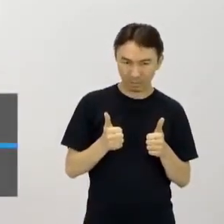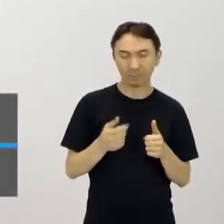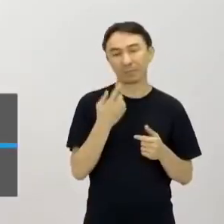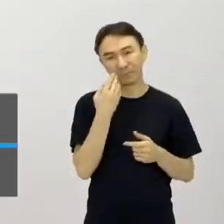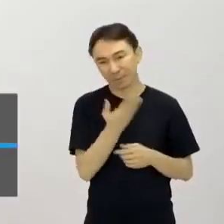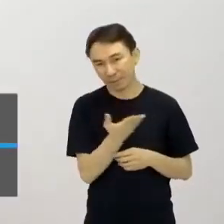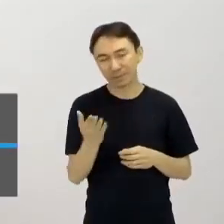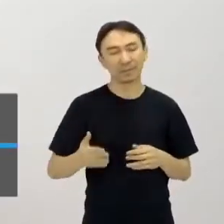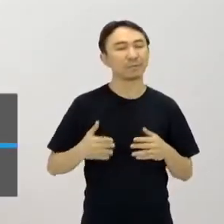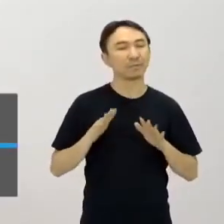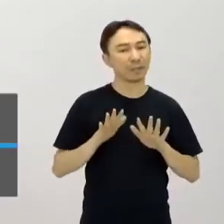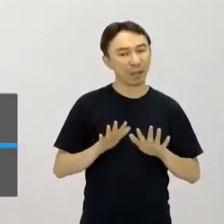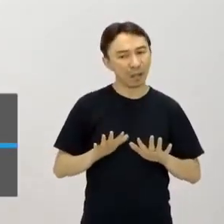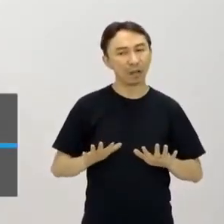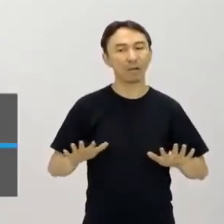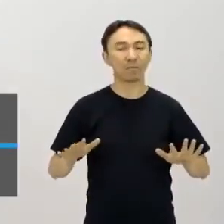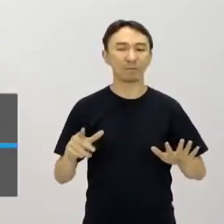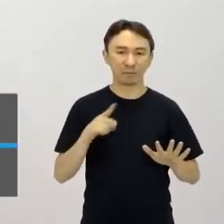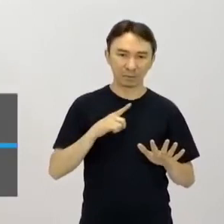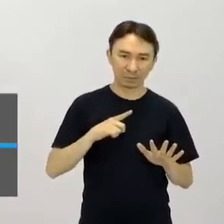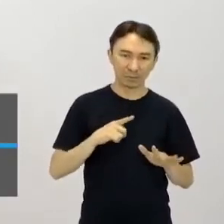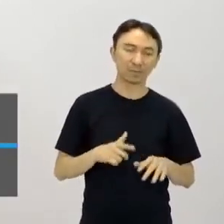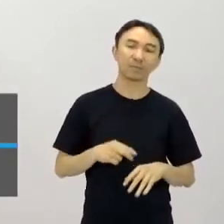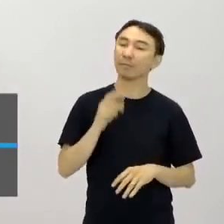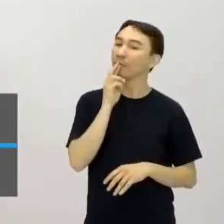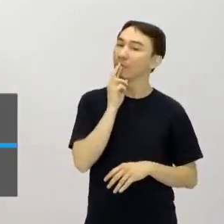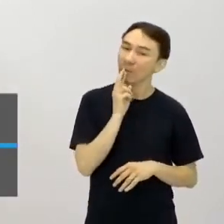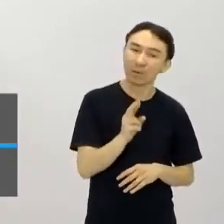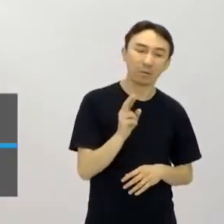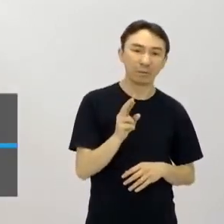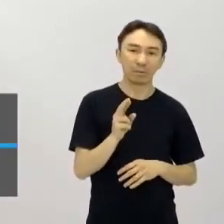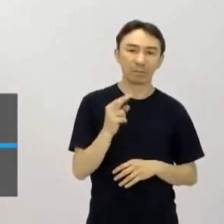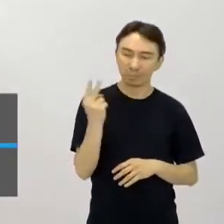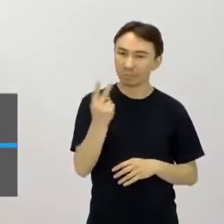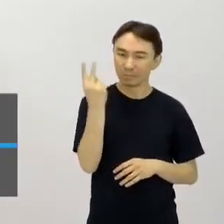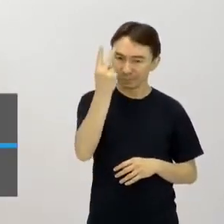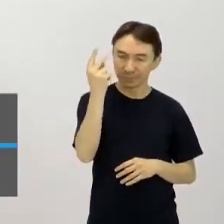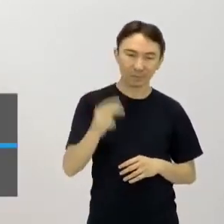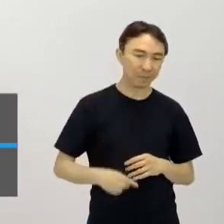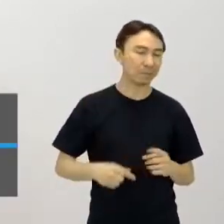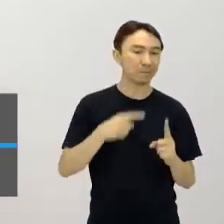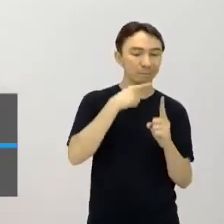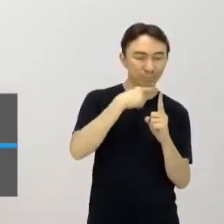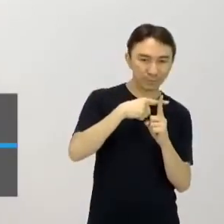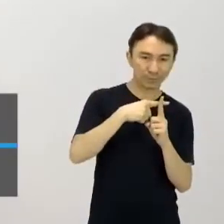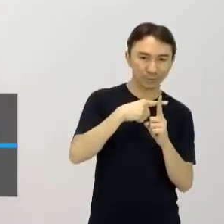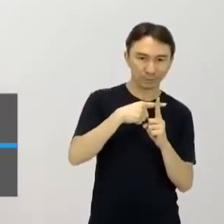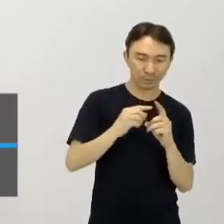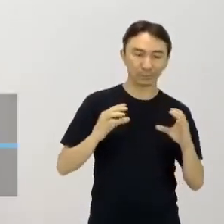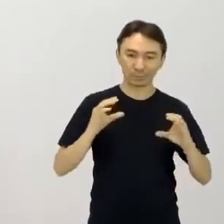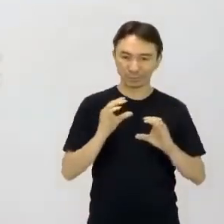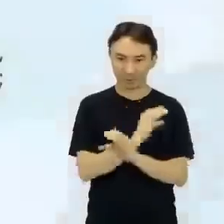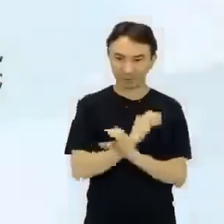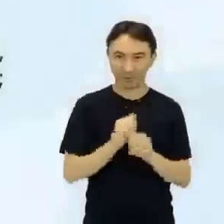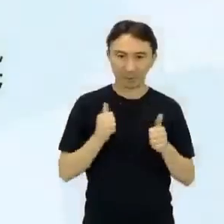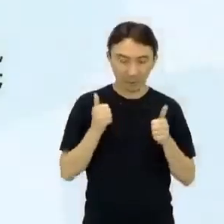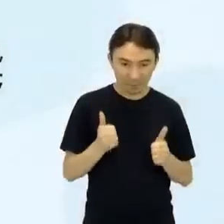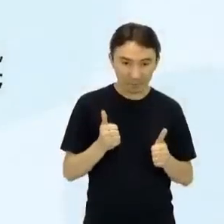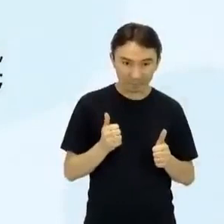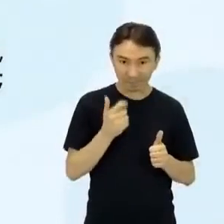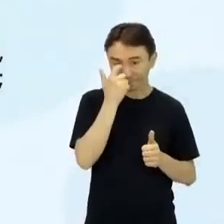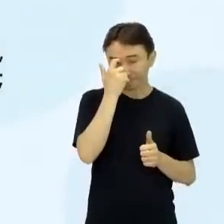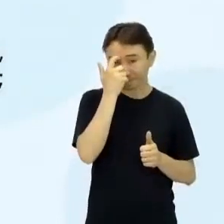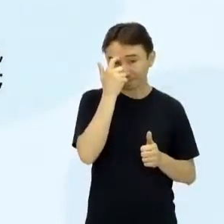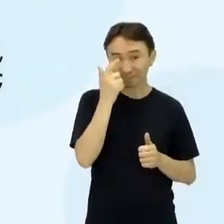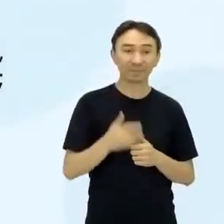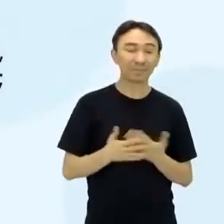nossos valores, os nossos resultados serão todos inteiros e positivos, beleza? E o objeto de conhecimento são as frações,